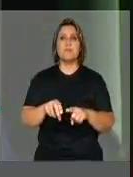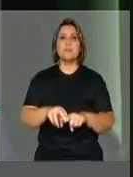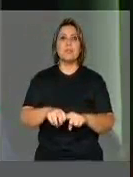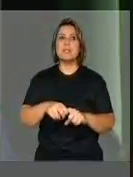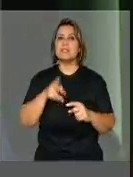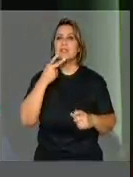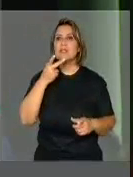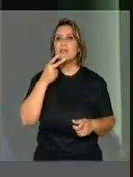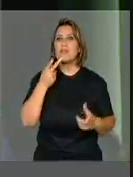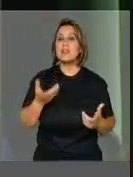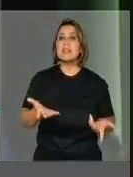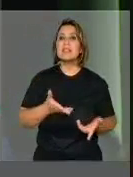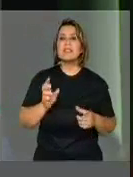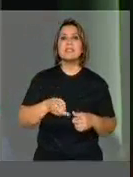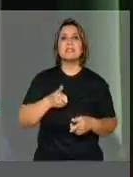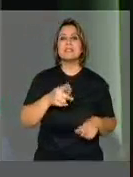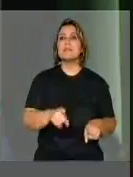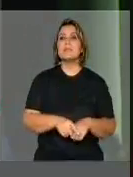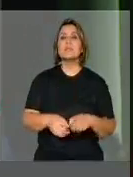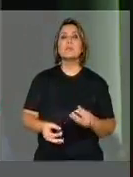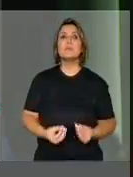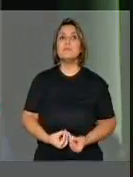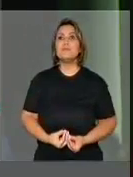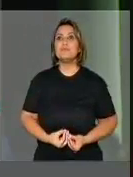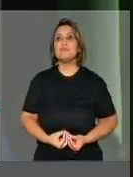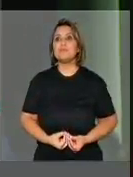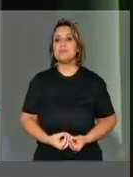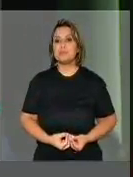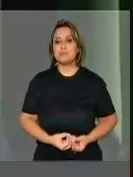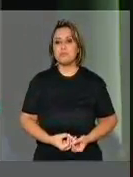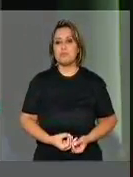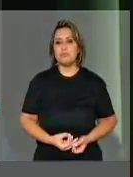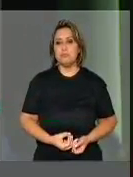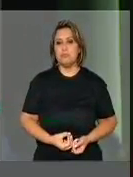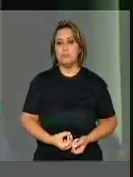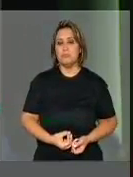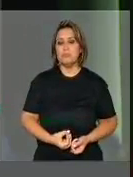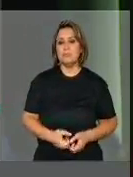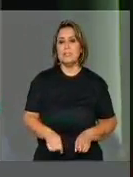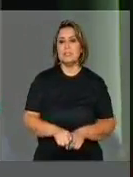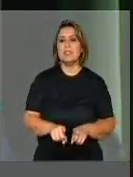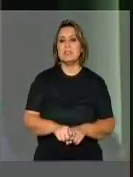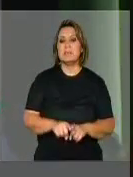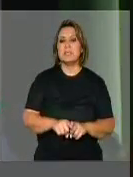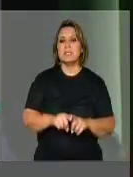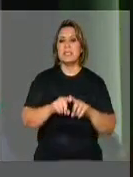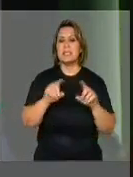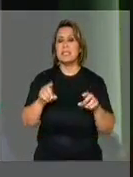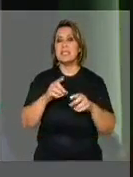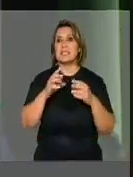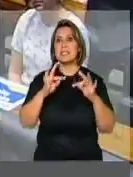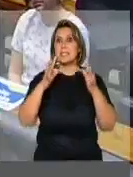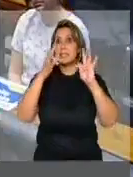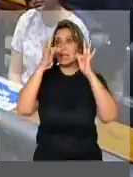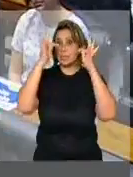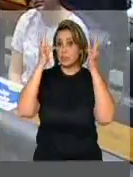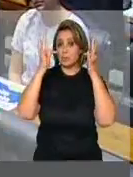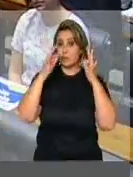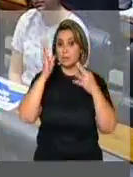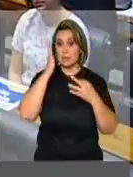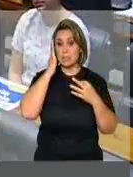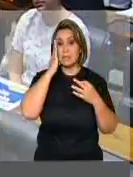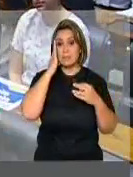portanto, numa riqueza, tanto de instalação de sistemas técnicos